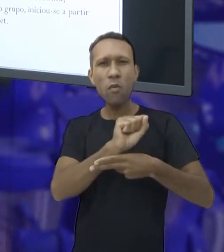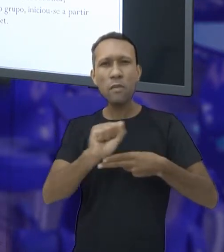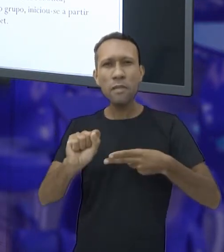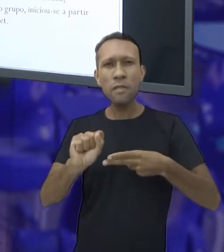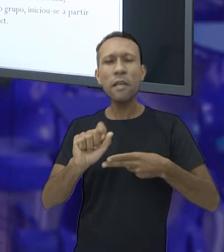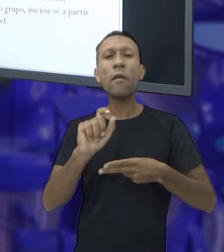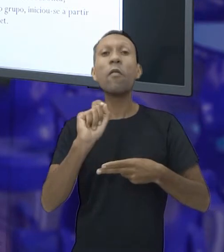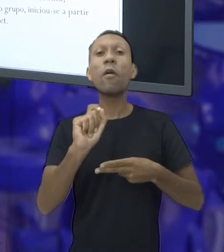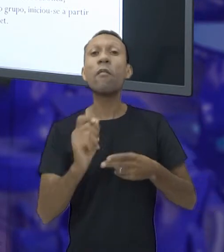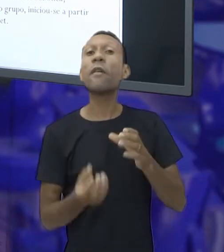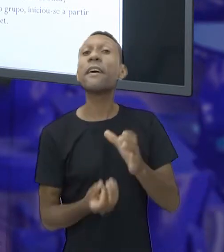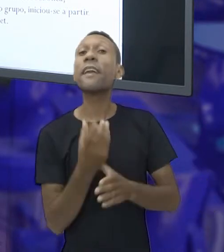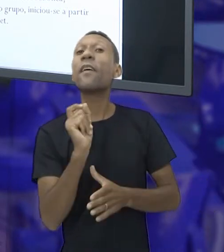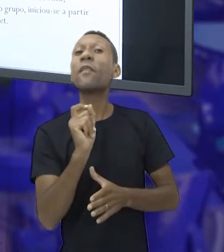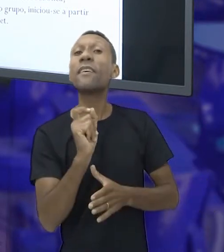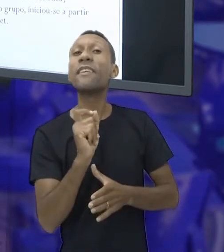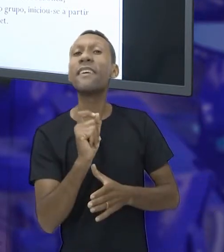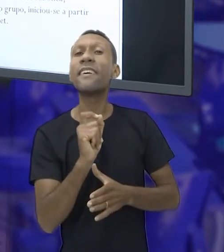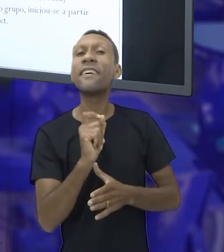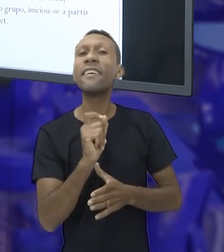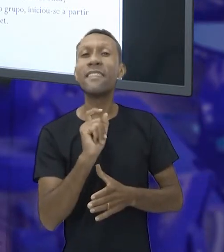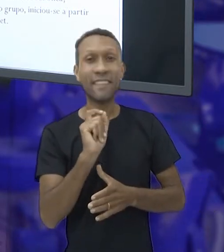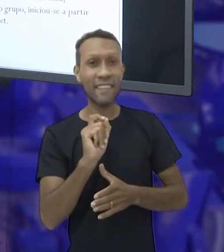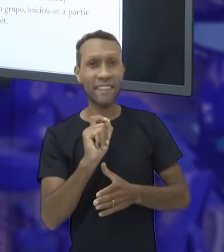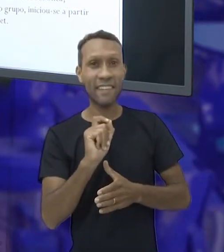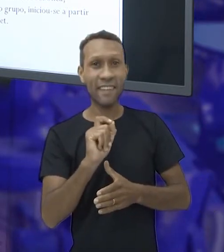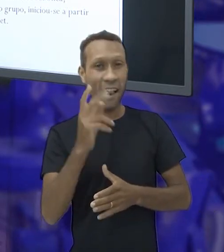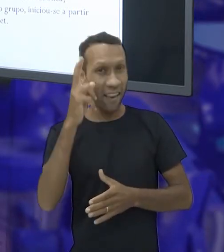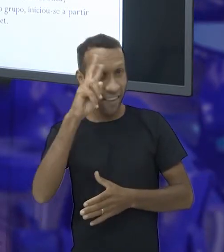de... Muito bem, denominado de quê?